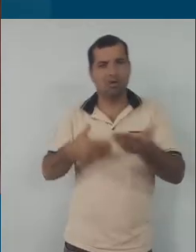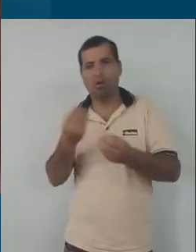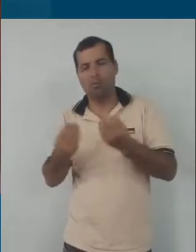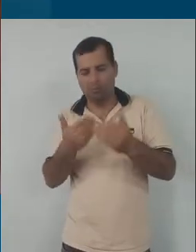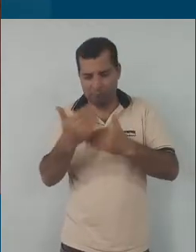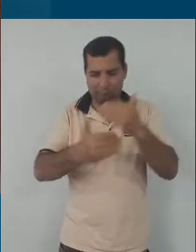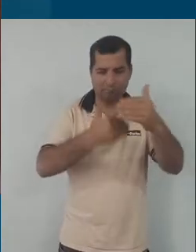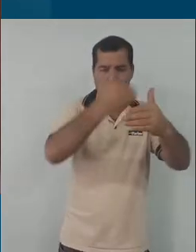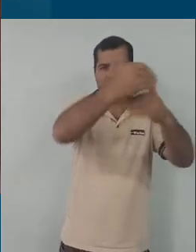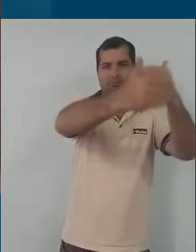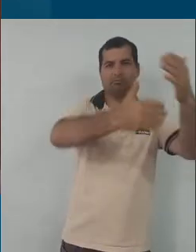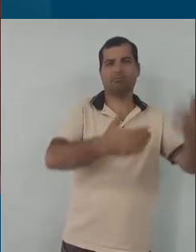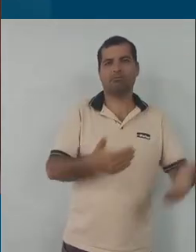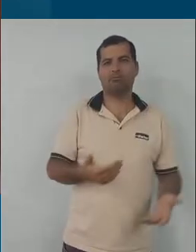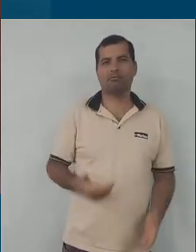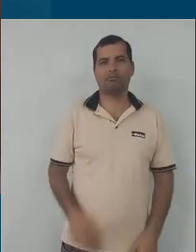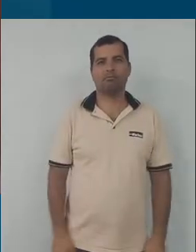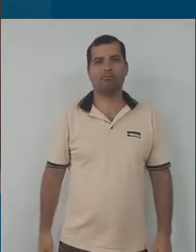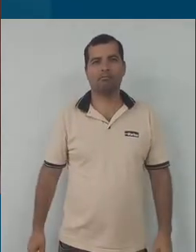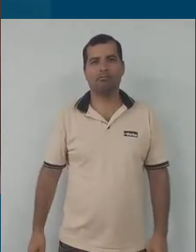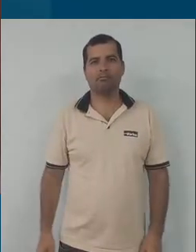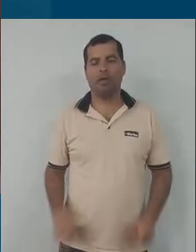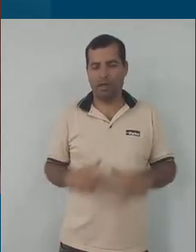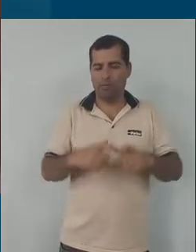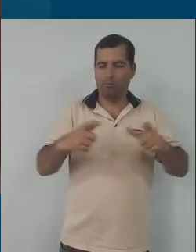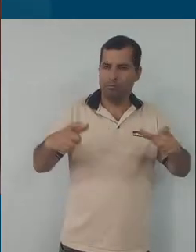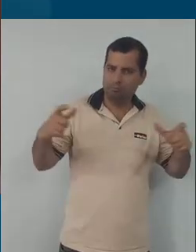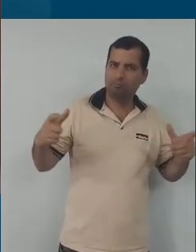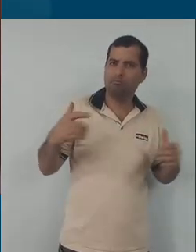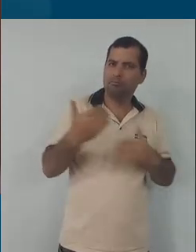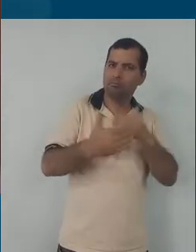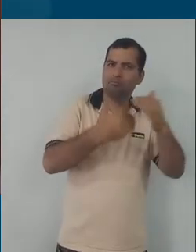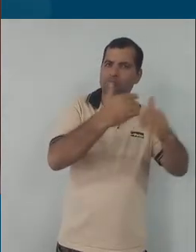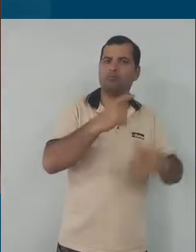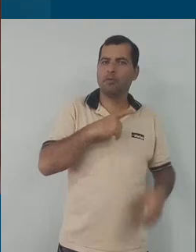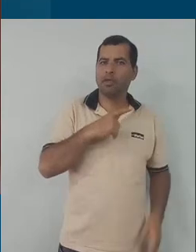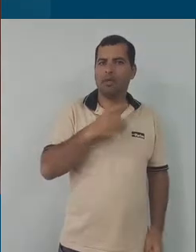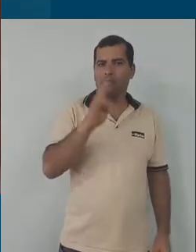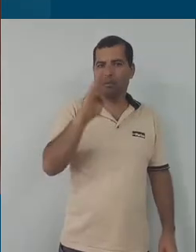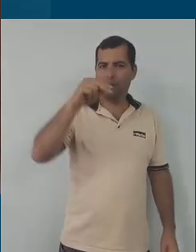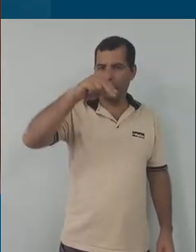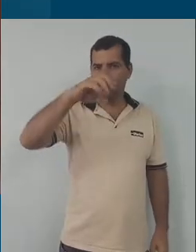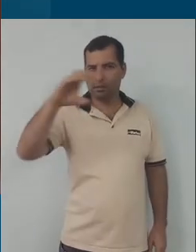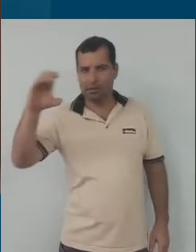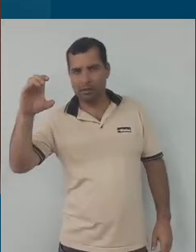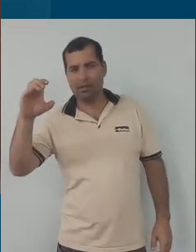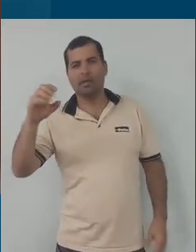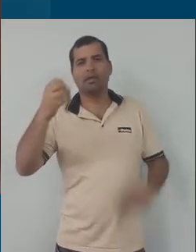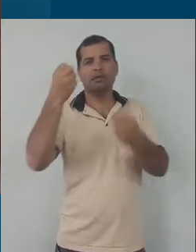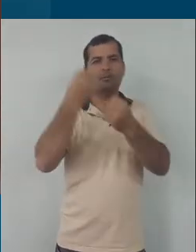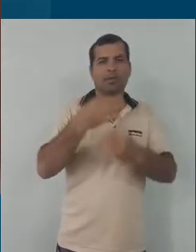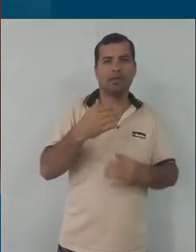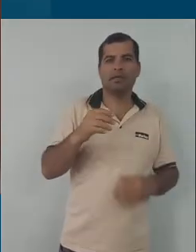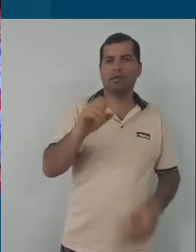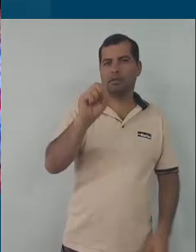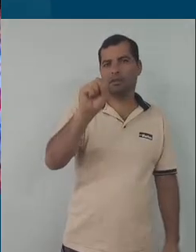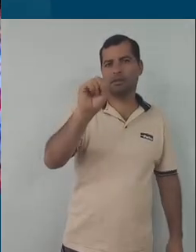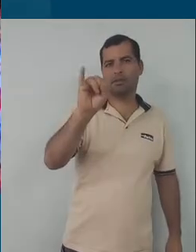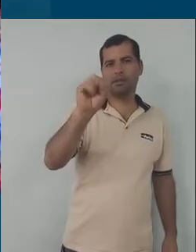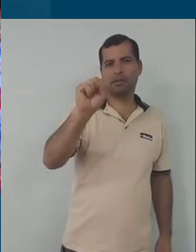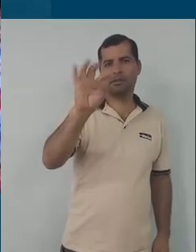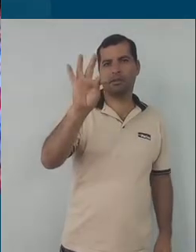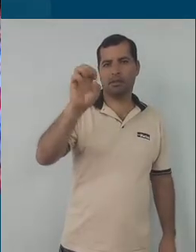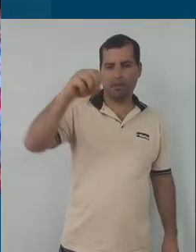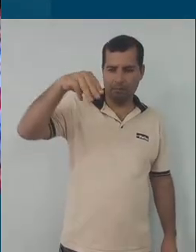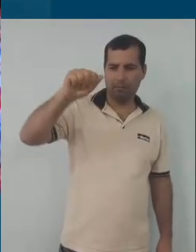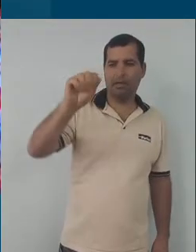vão ampliando os processos. A BNCC fala em sistematização progressiva, né? Isso. Como